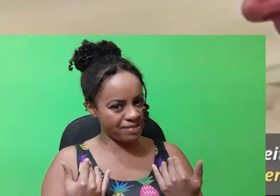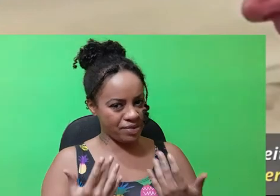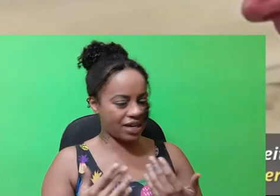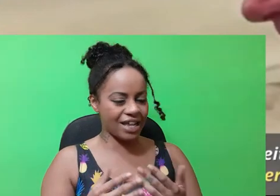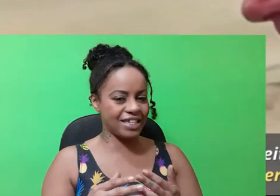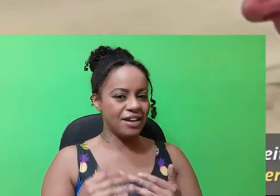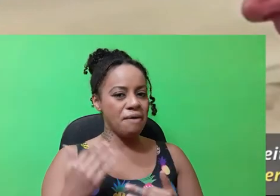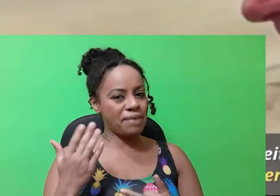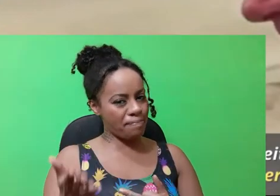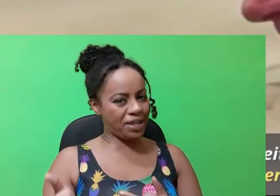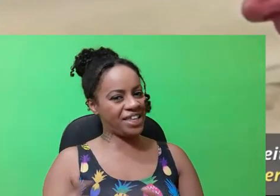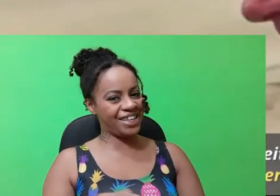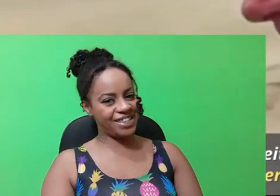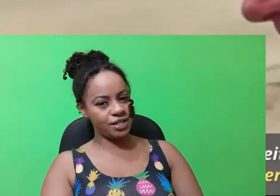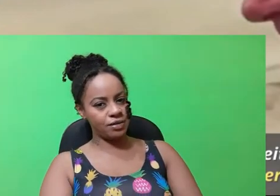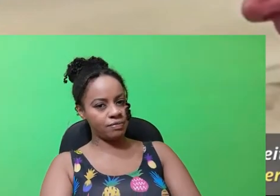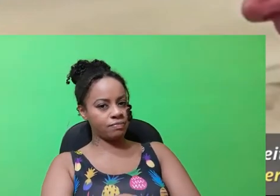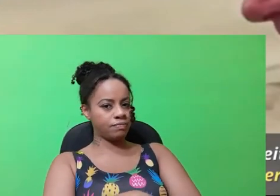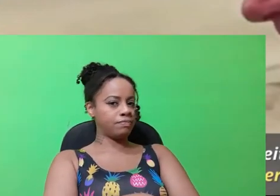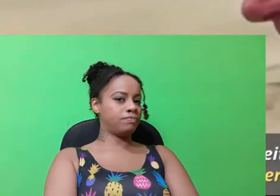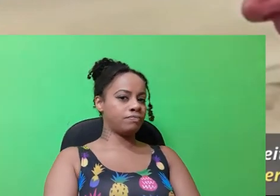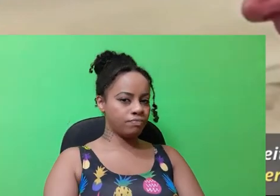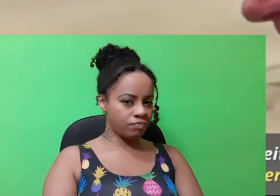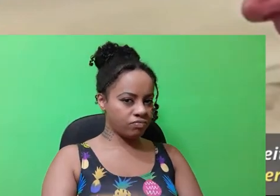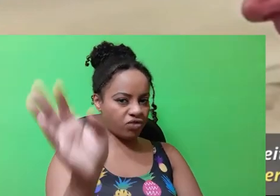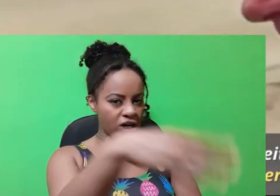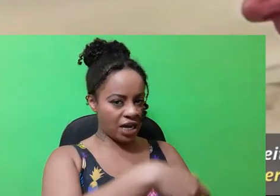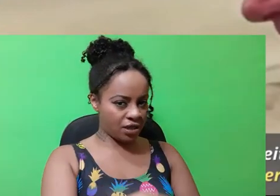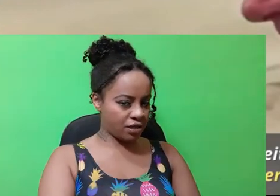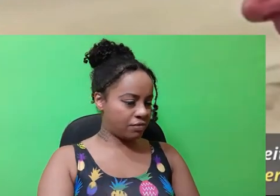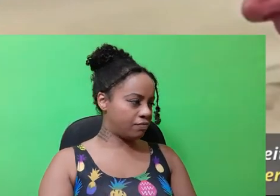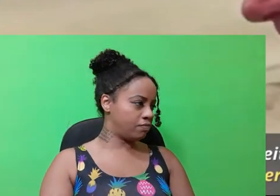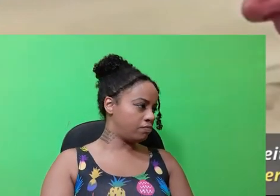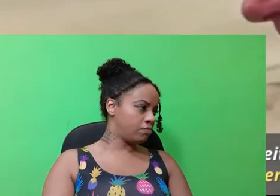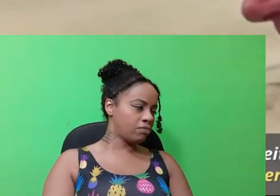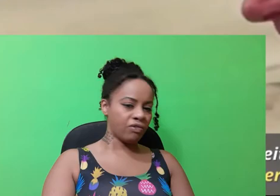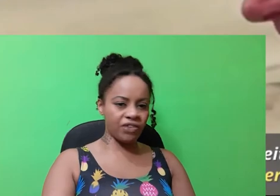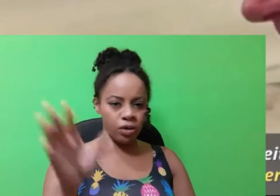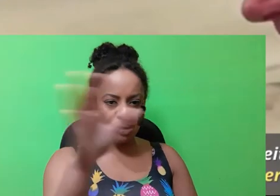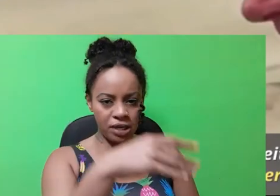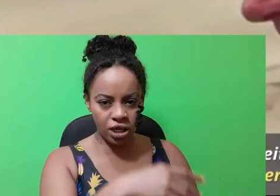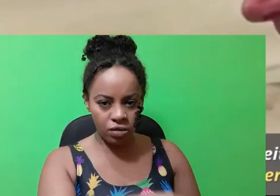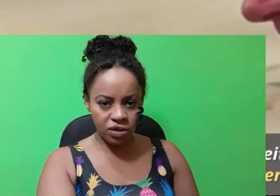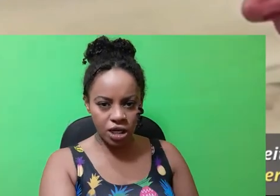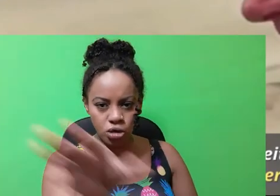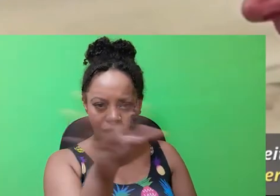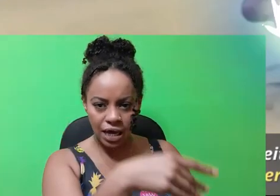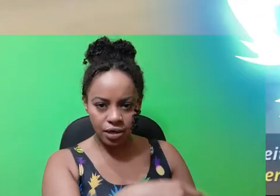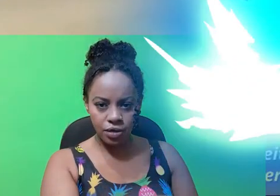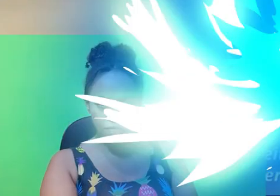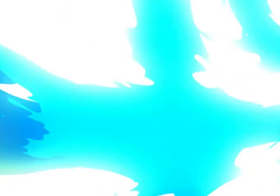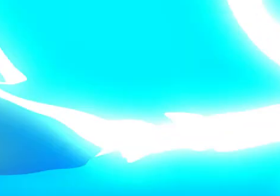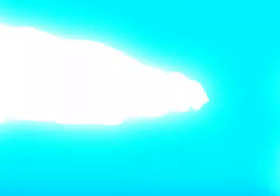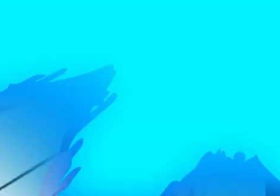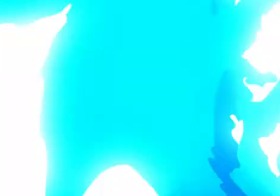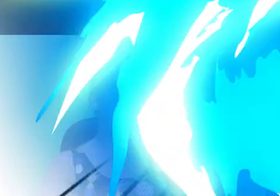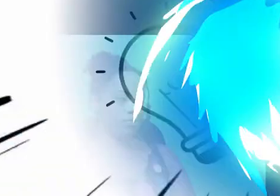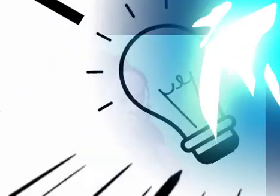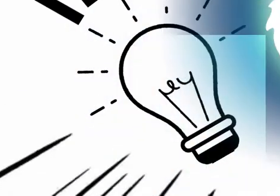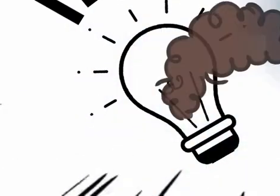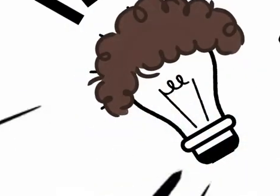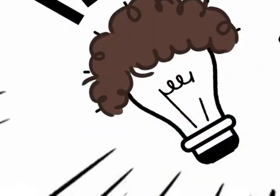principalmente pra mim, quer dizer, pra presidente. Vou nessa. Falou, amiguinhos, deixa um like.